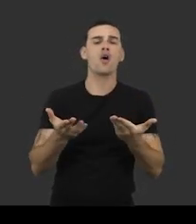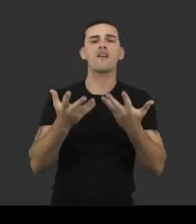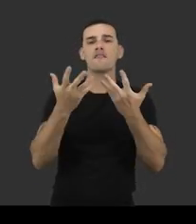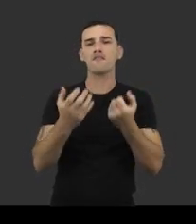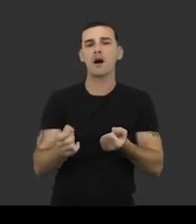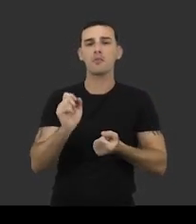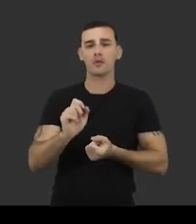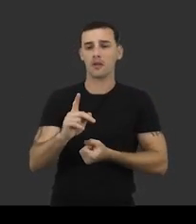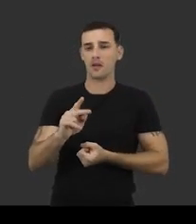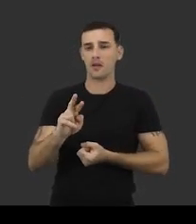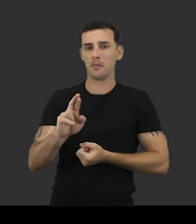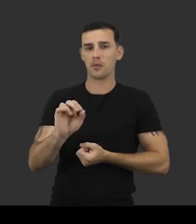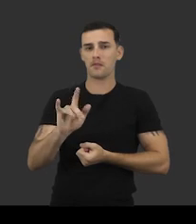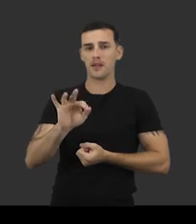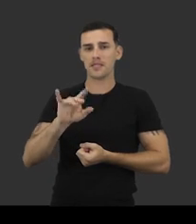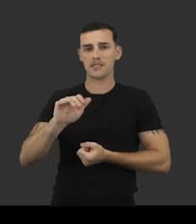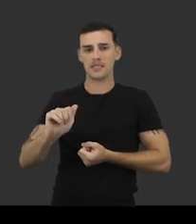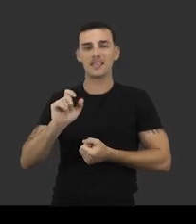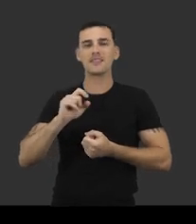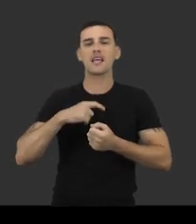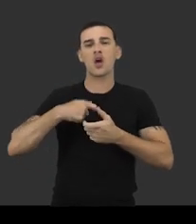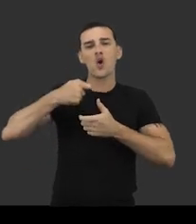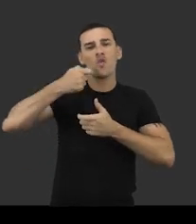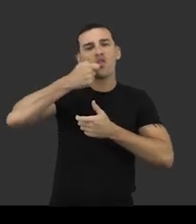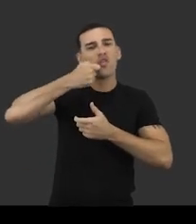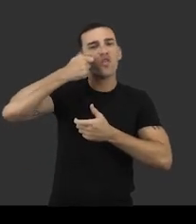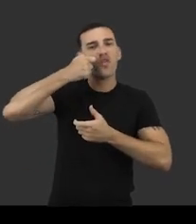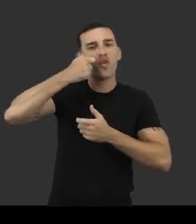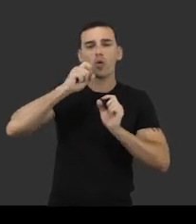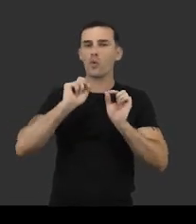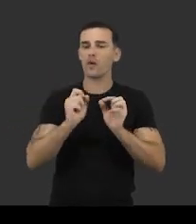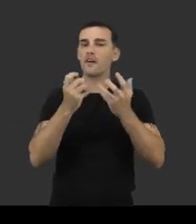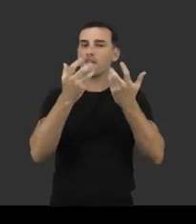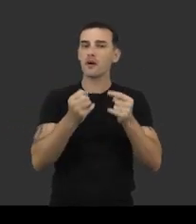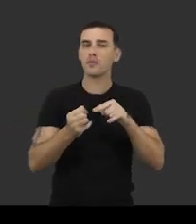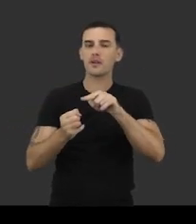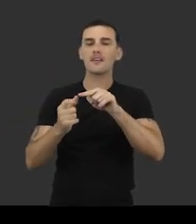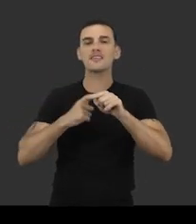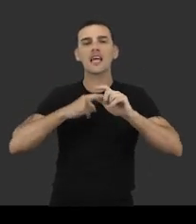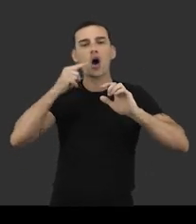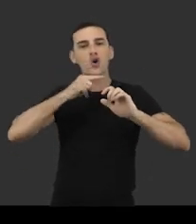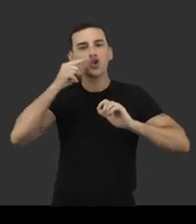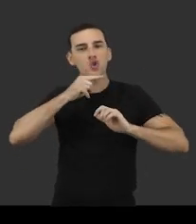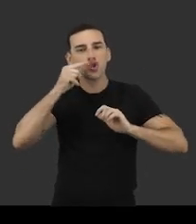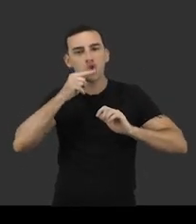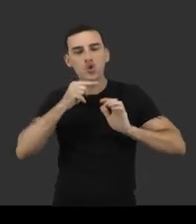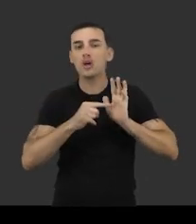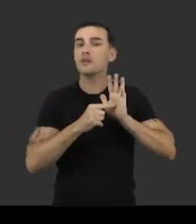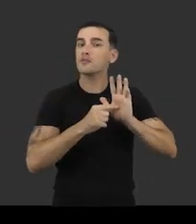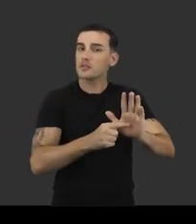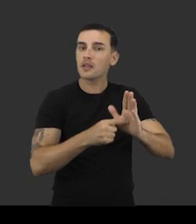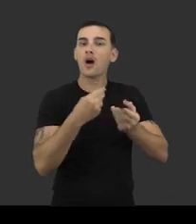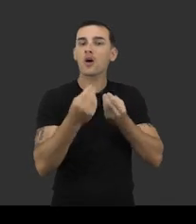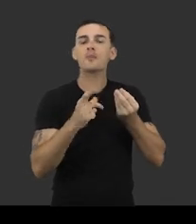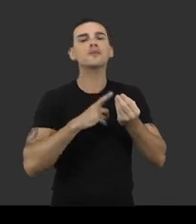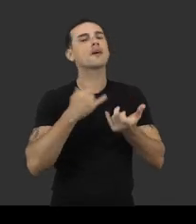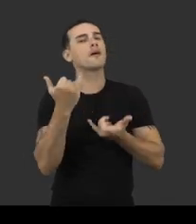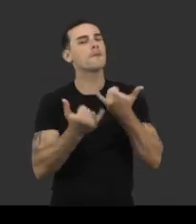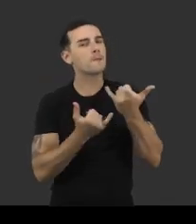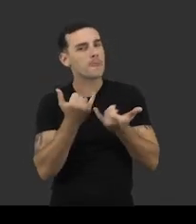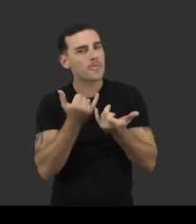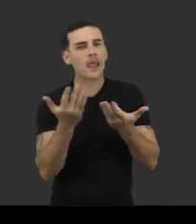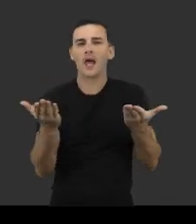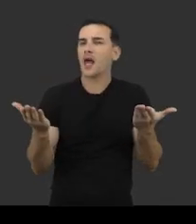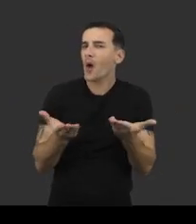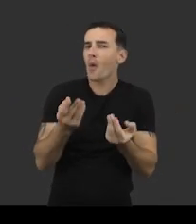uma profilaxia para ele se adaptar com o motorzinho. Ah, hoje nós vamos levar ele ao escovódromo. Hoje vamos fazer brincadeiras